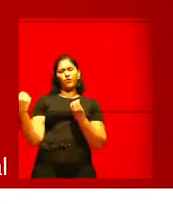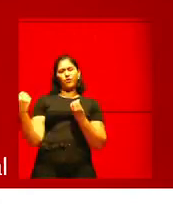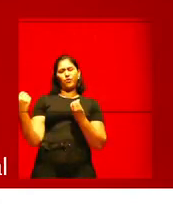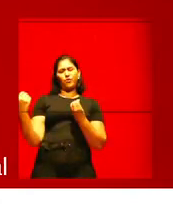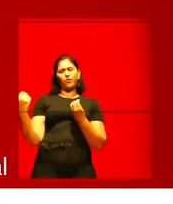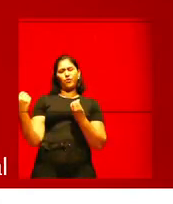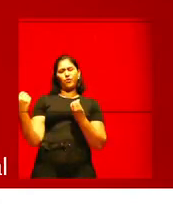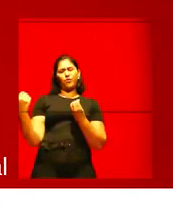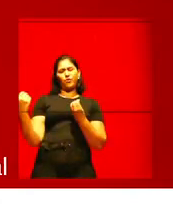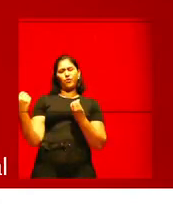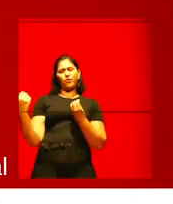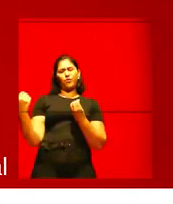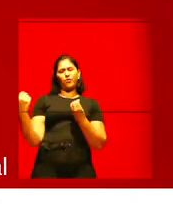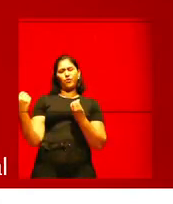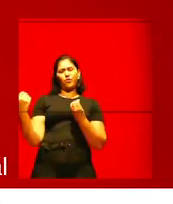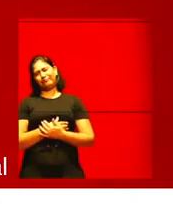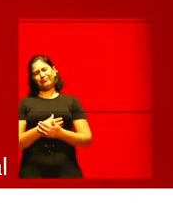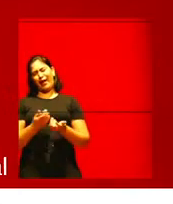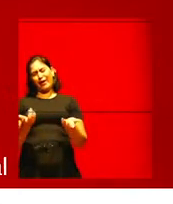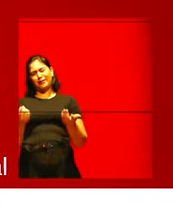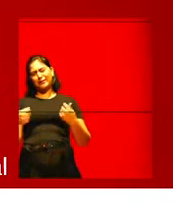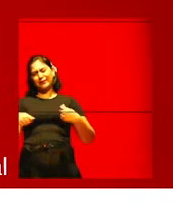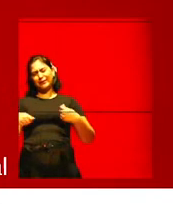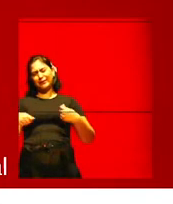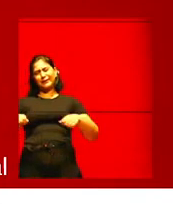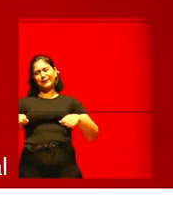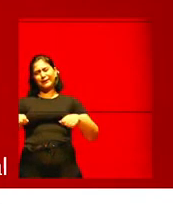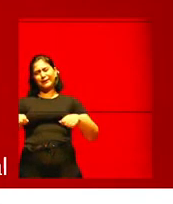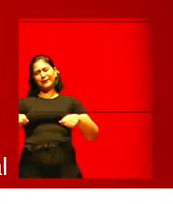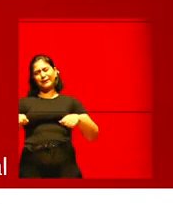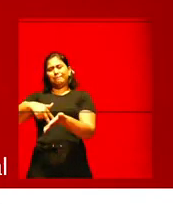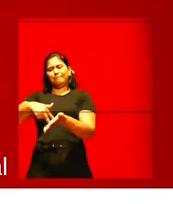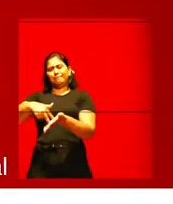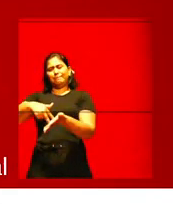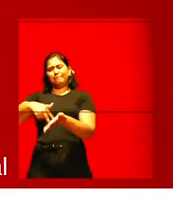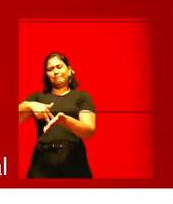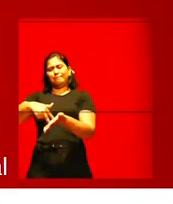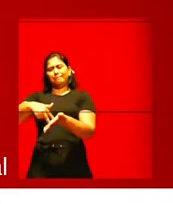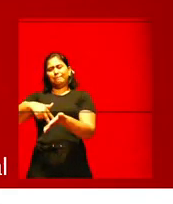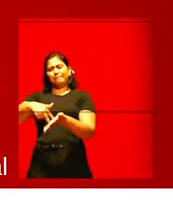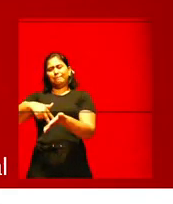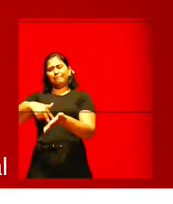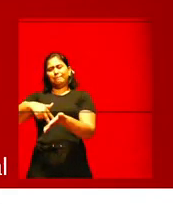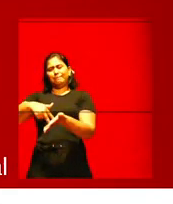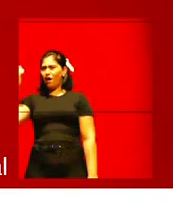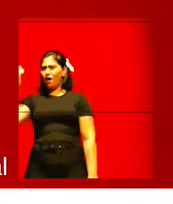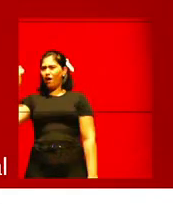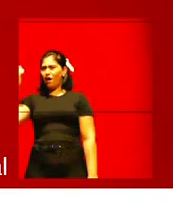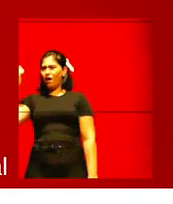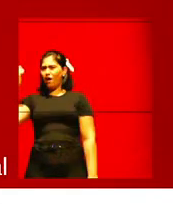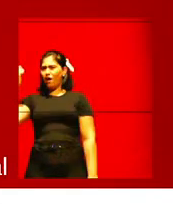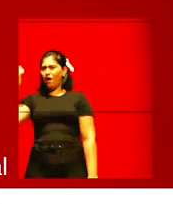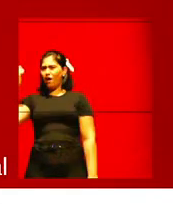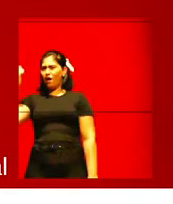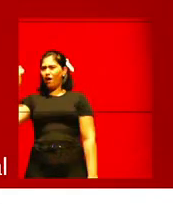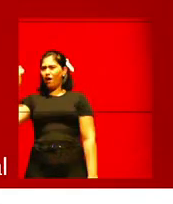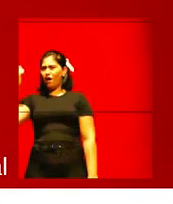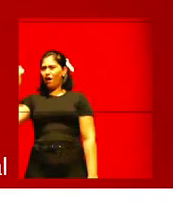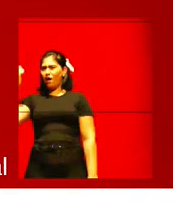anos. Ó, vocês vão passar a tarde estudando, gente. Aproveita.